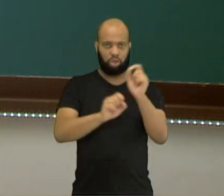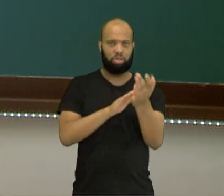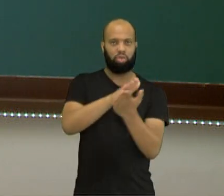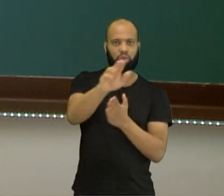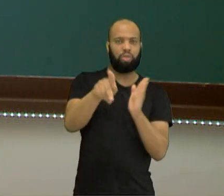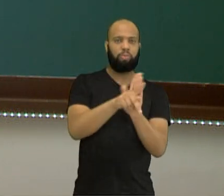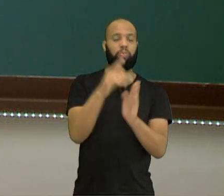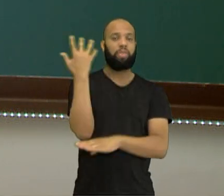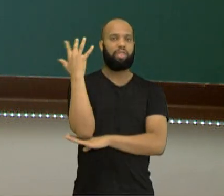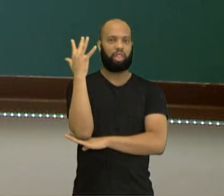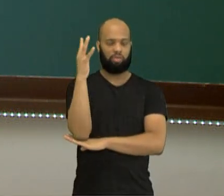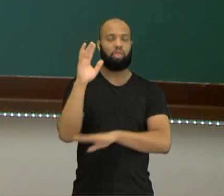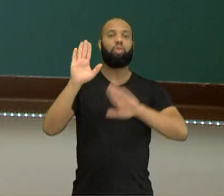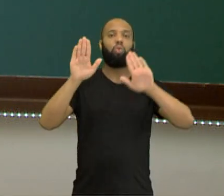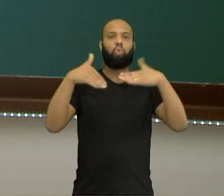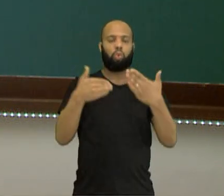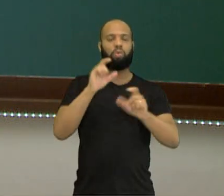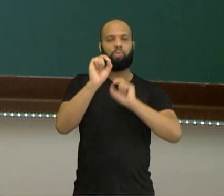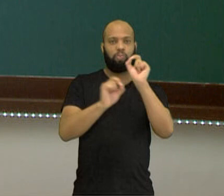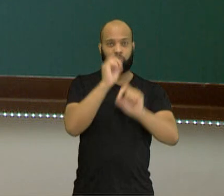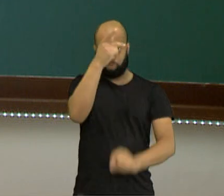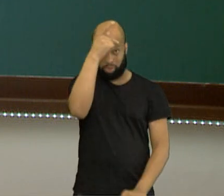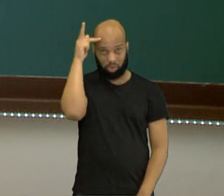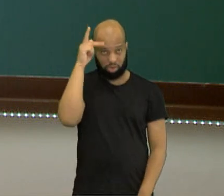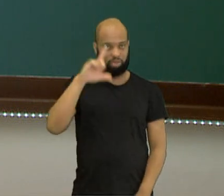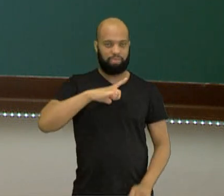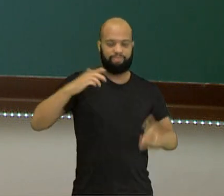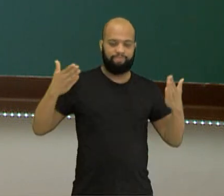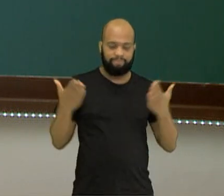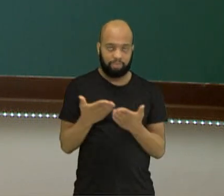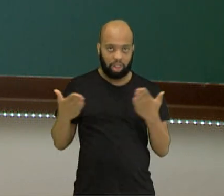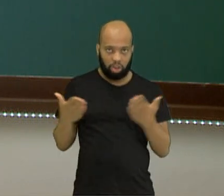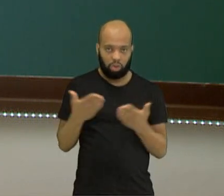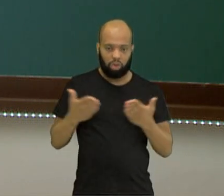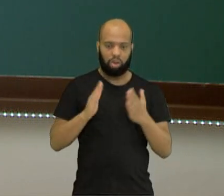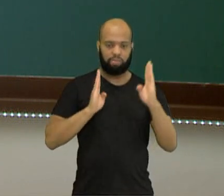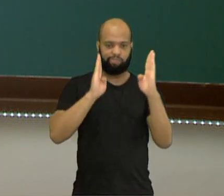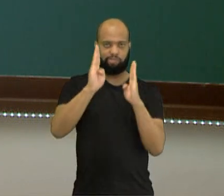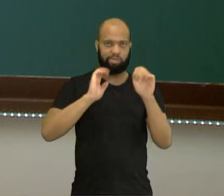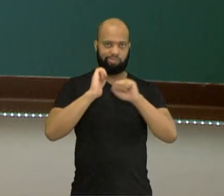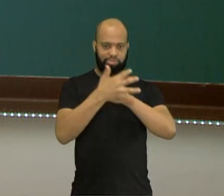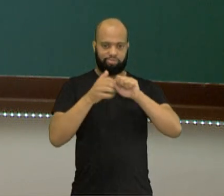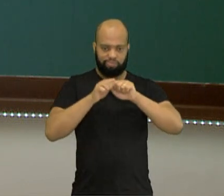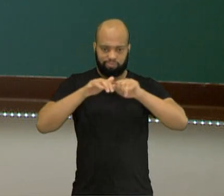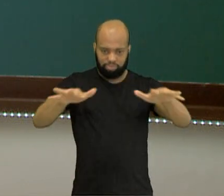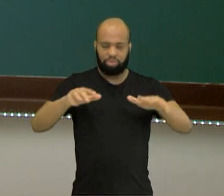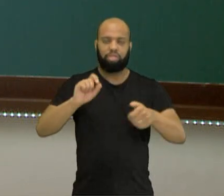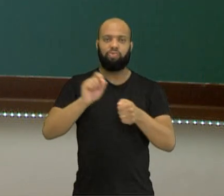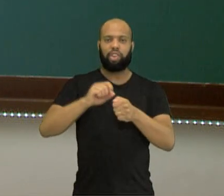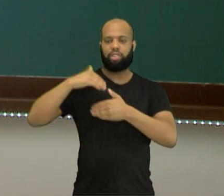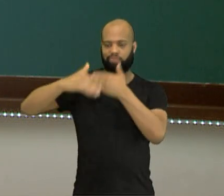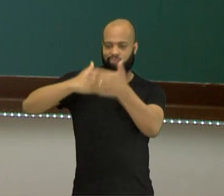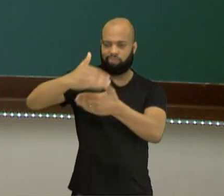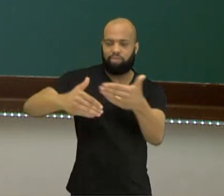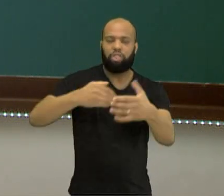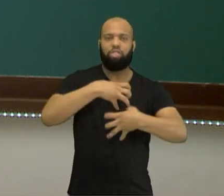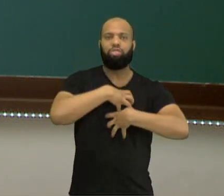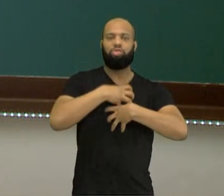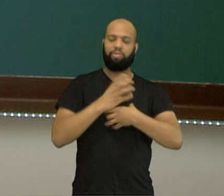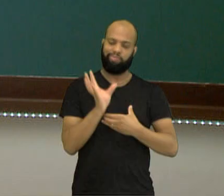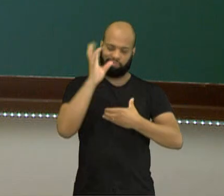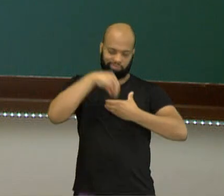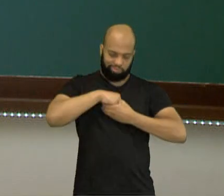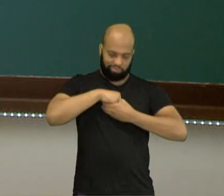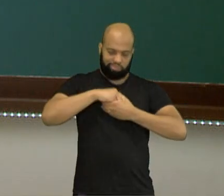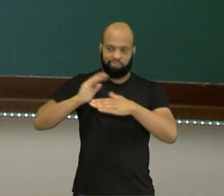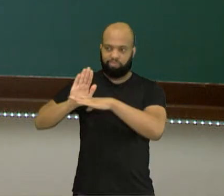pessoas estão, durante a pandemia da Covid-19, estão desenvolvendo esse espírito